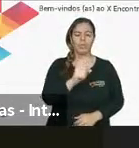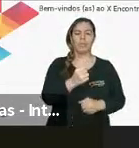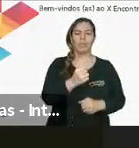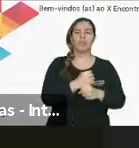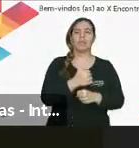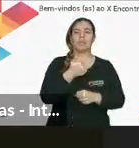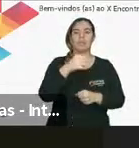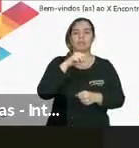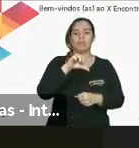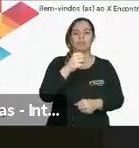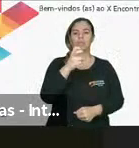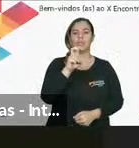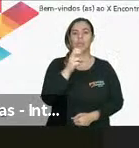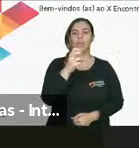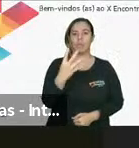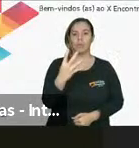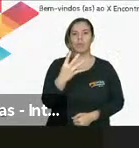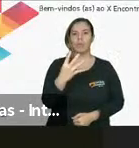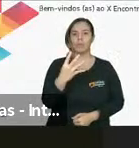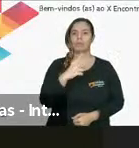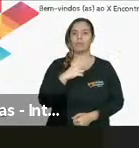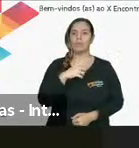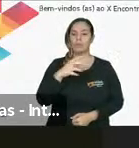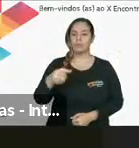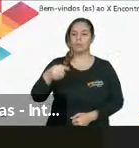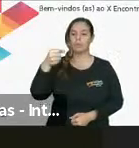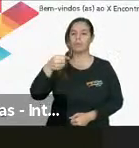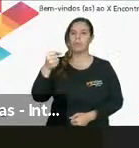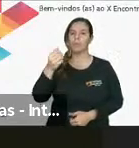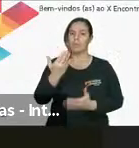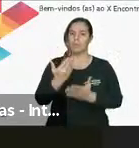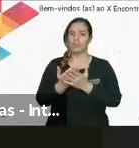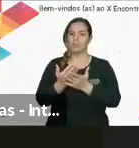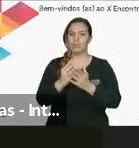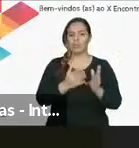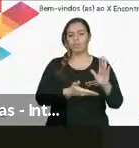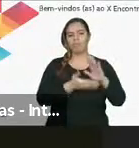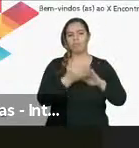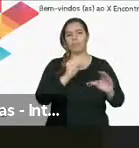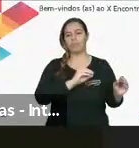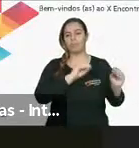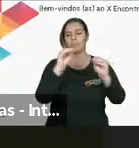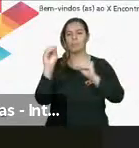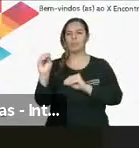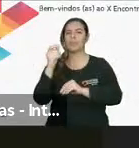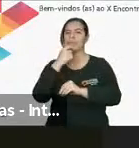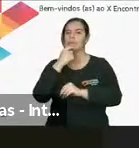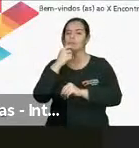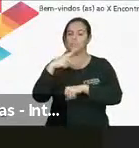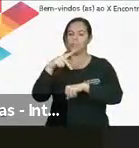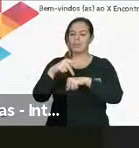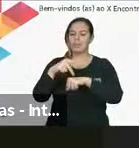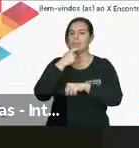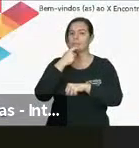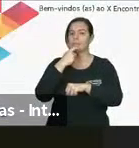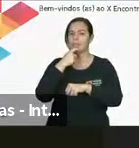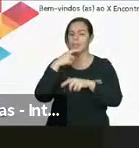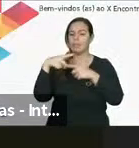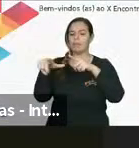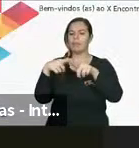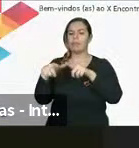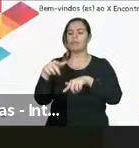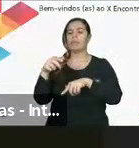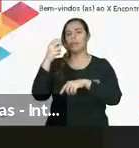1954, recebe uma bolsa da Rockefeller, vai para a Inglaterra e ele vai trabalhar com neurobiologia,